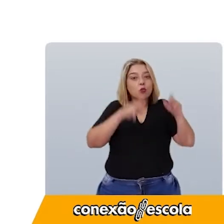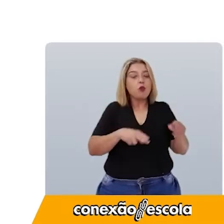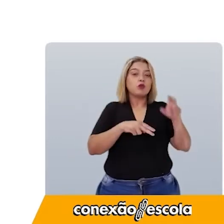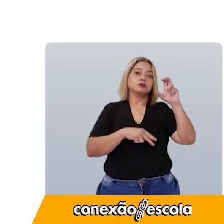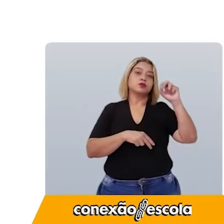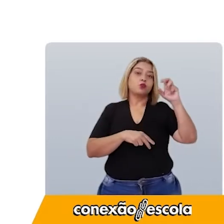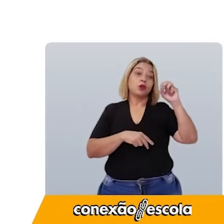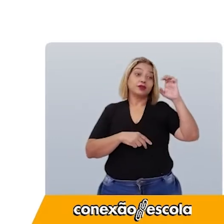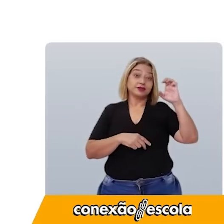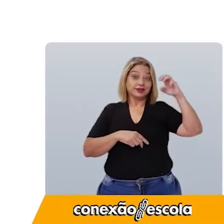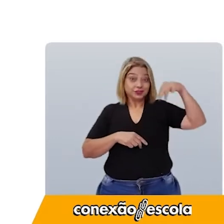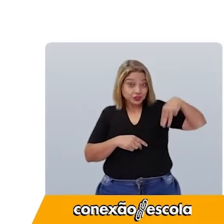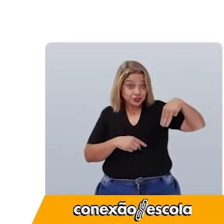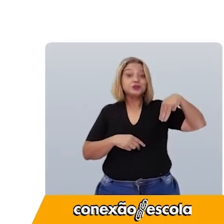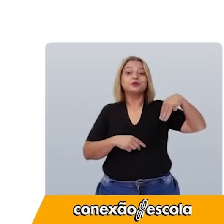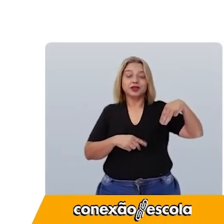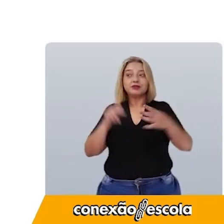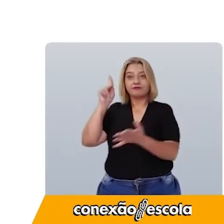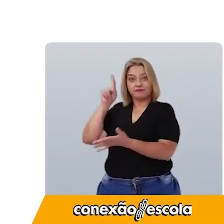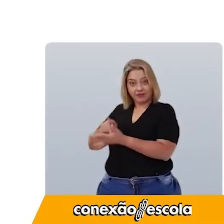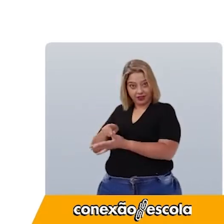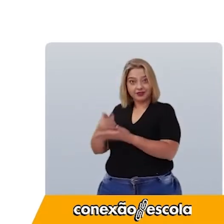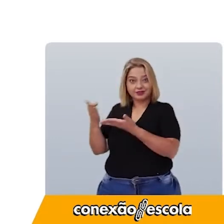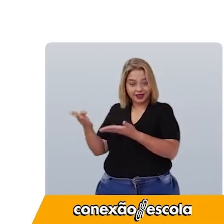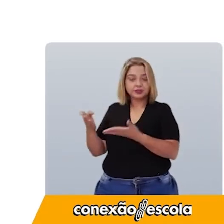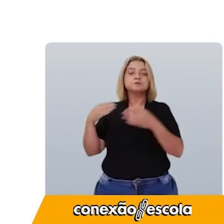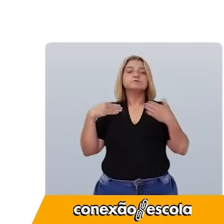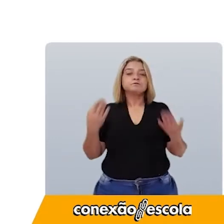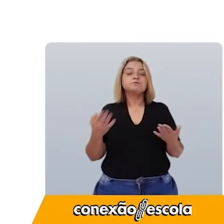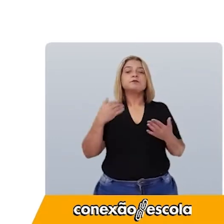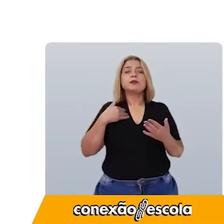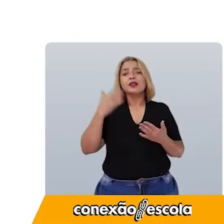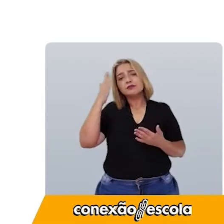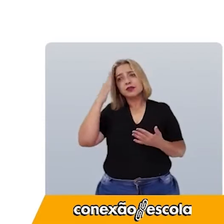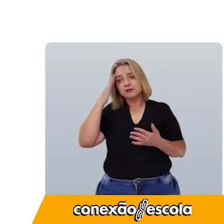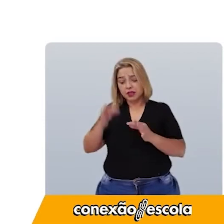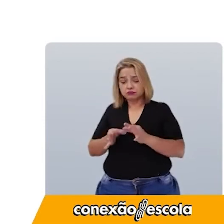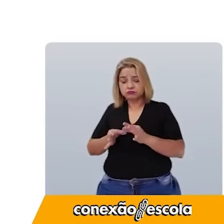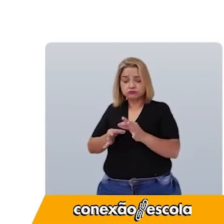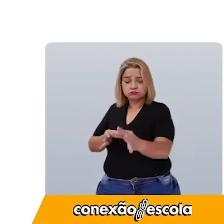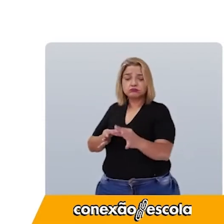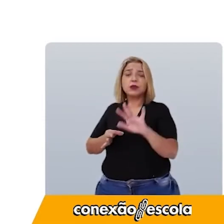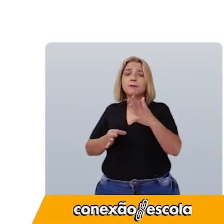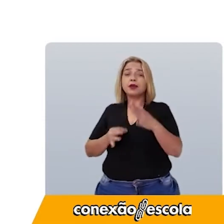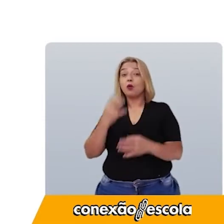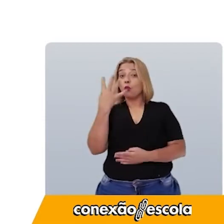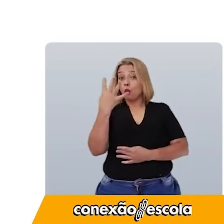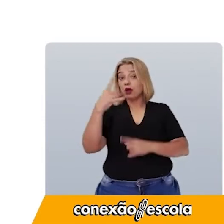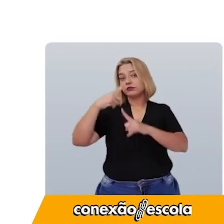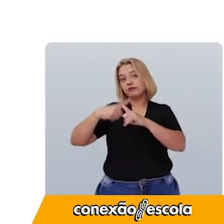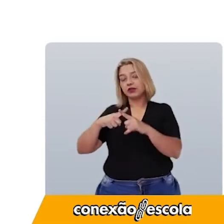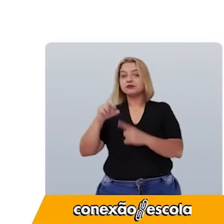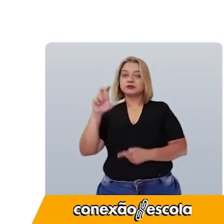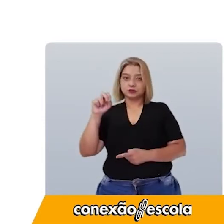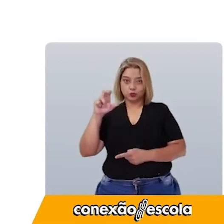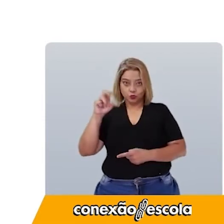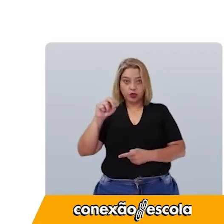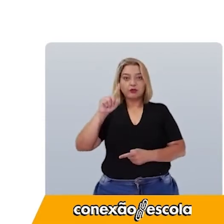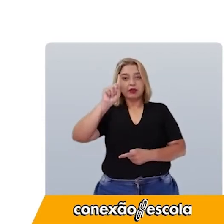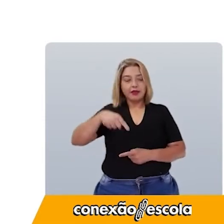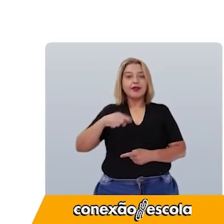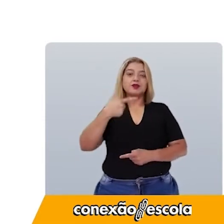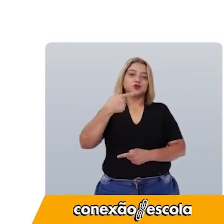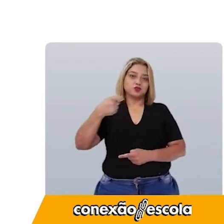na realidade. A largura, então, tenho que fazer 4 vezes 50, que é 200